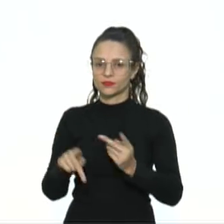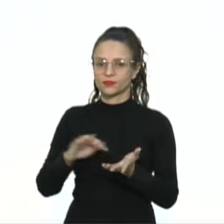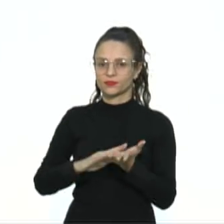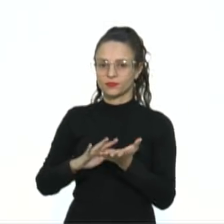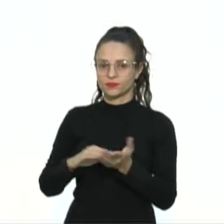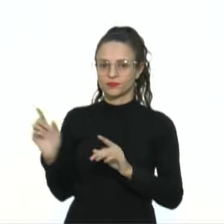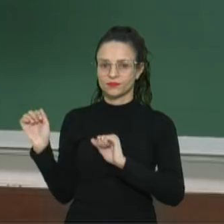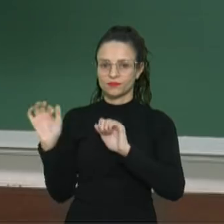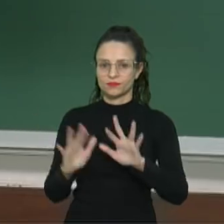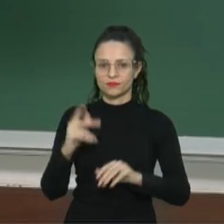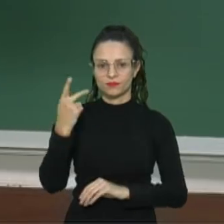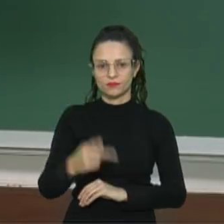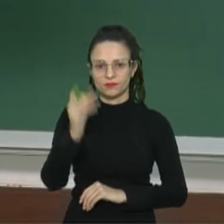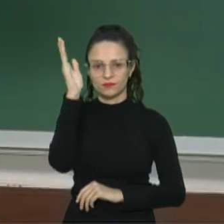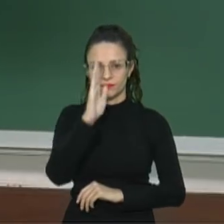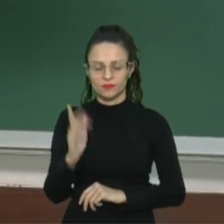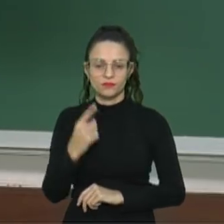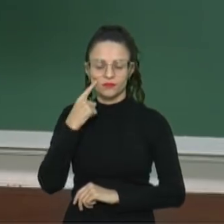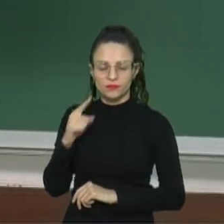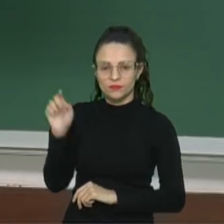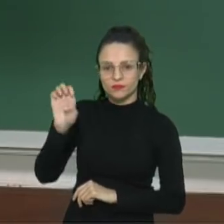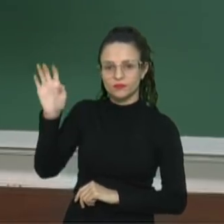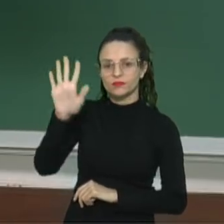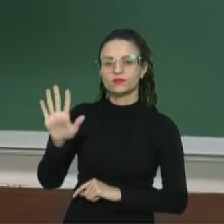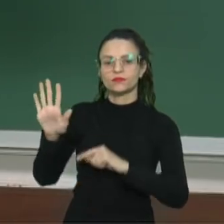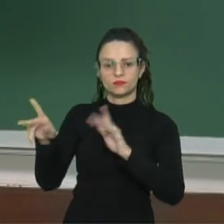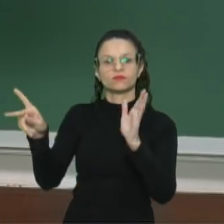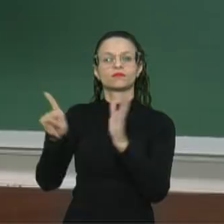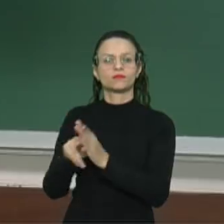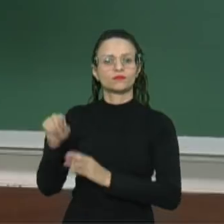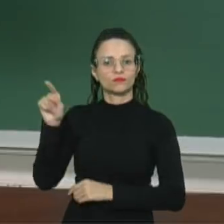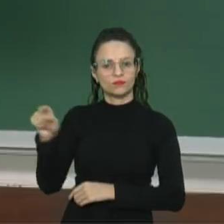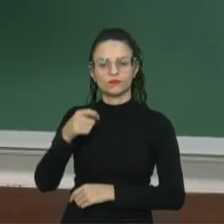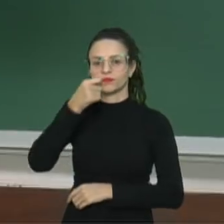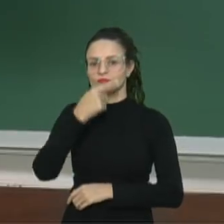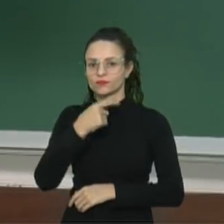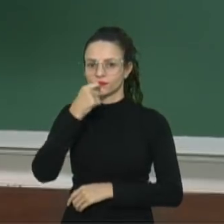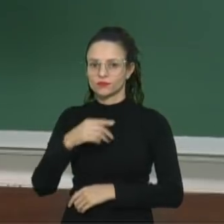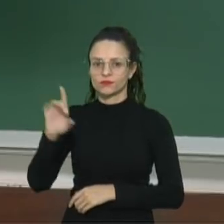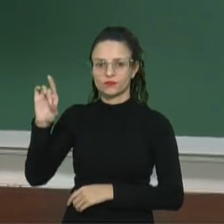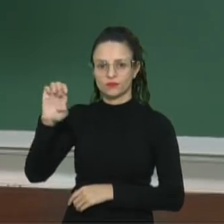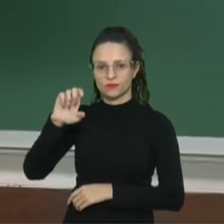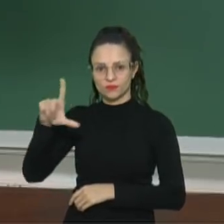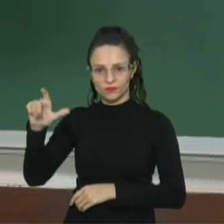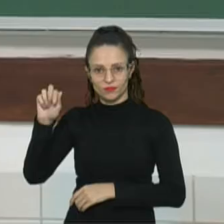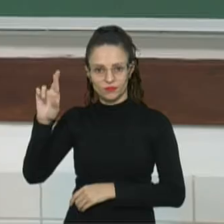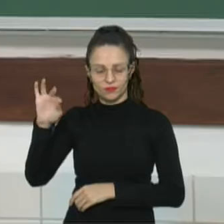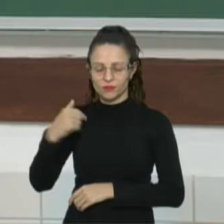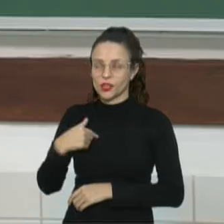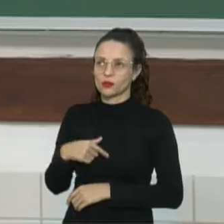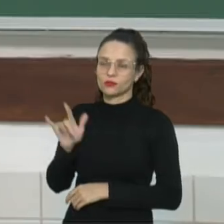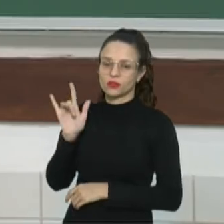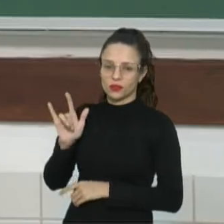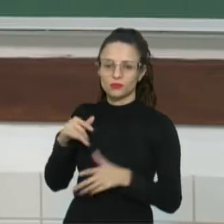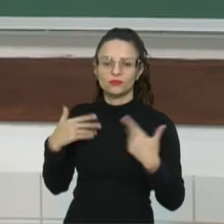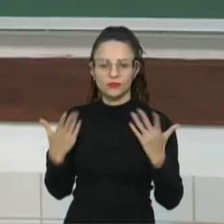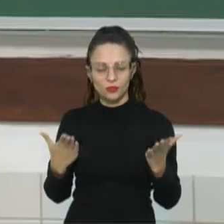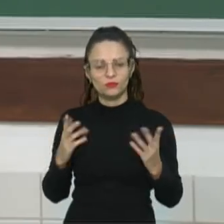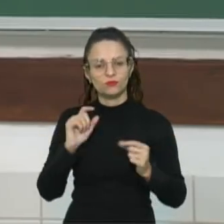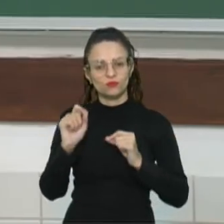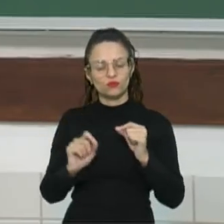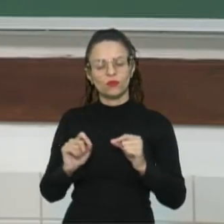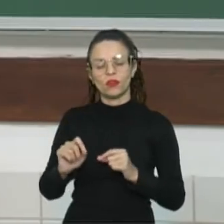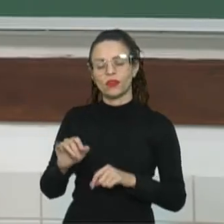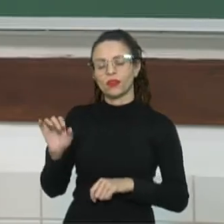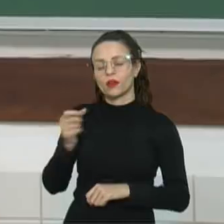Brasil, né? Então a gente viu ali da Europa a comédia dell'arte, né, que a professora falou que ama e amo mesmo. Então a comédia